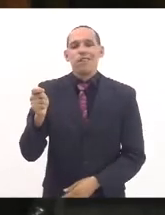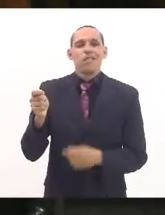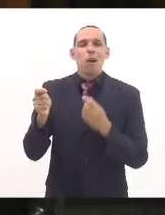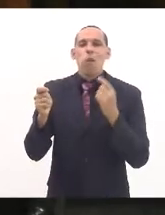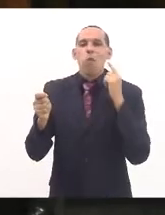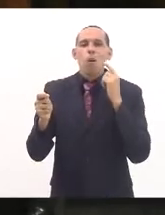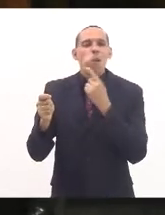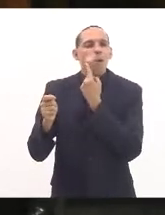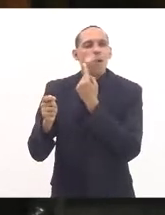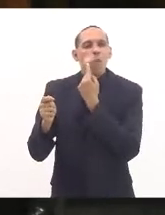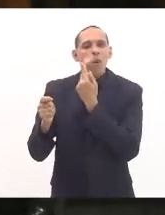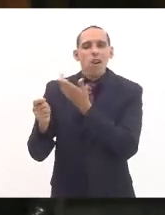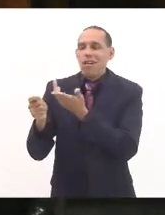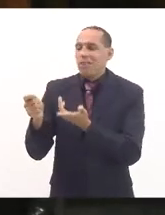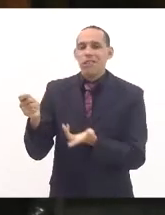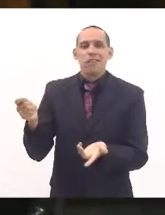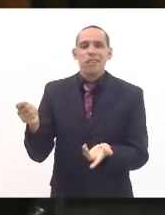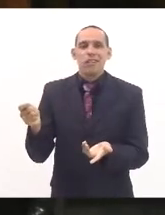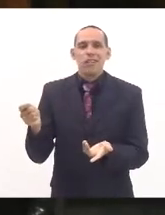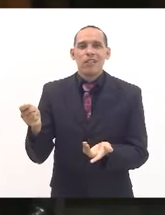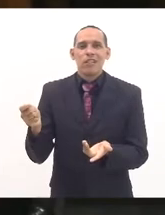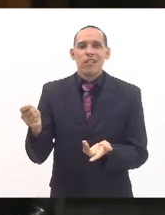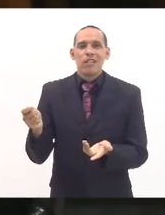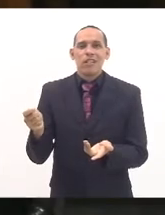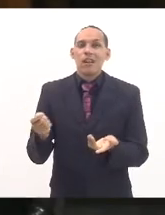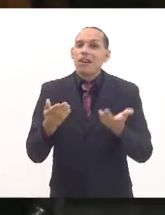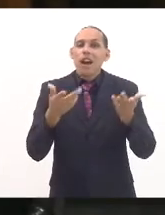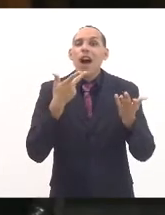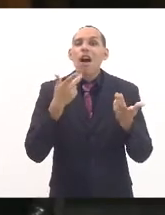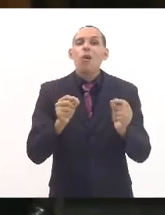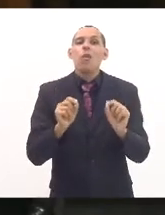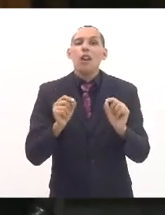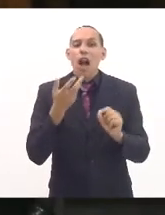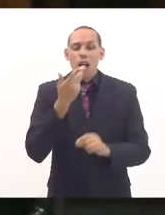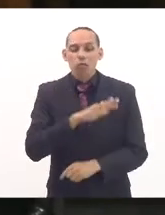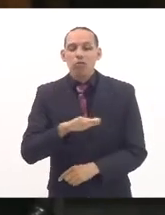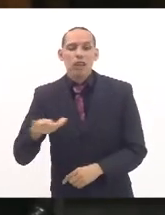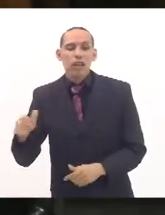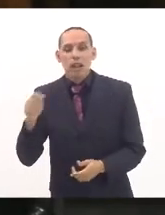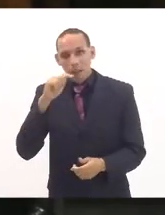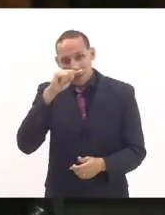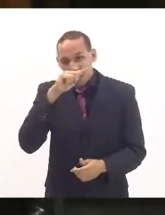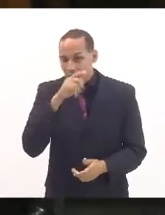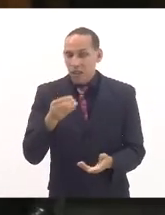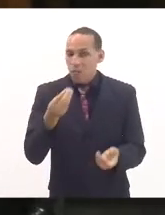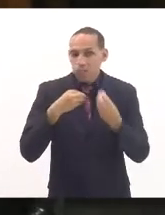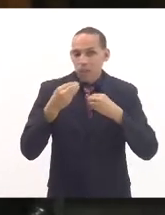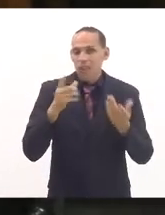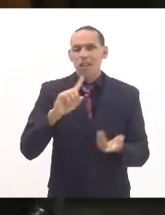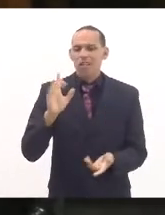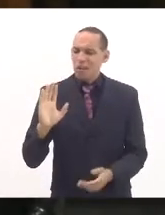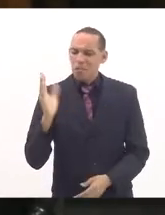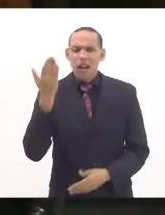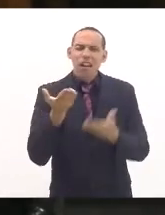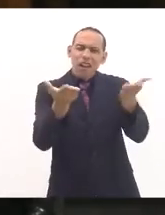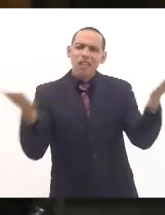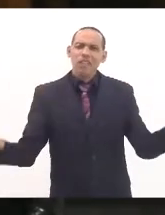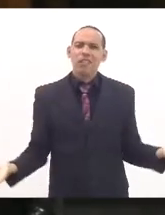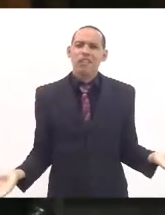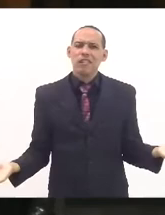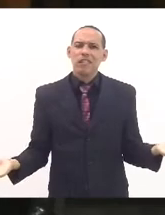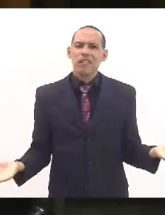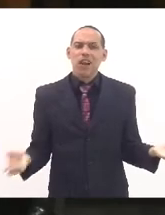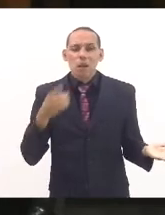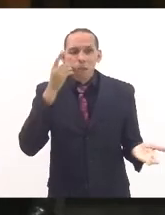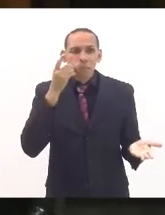E você está pregando que as crianças não consumam bala. Essa é uma hipocrisia, é isso que eu estou falando. A